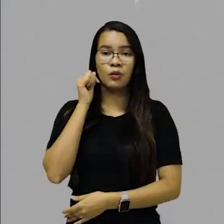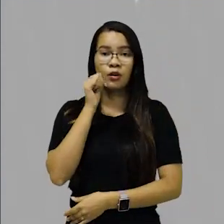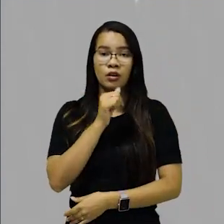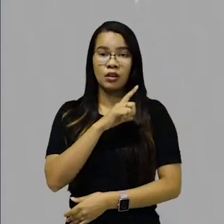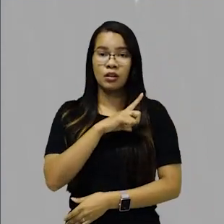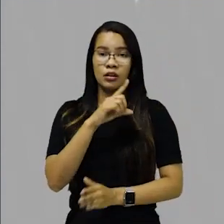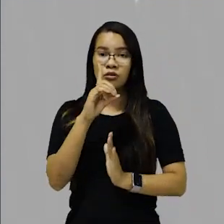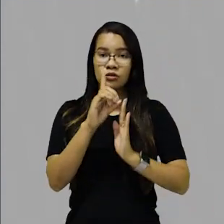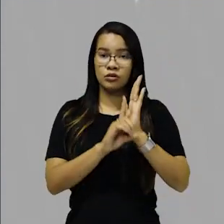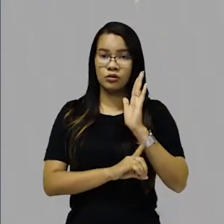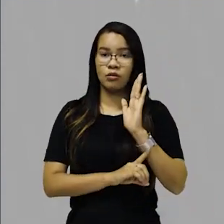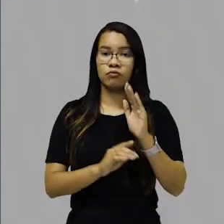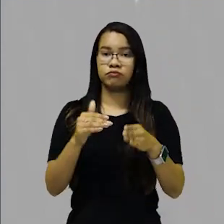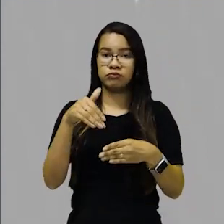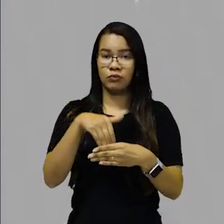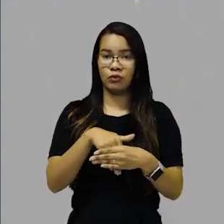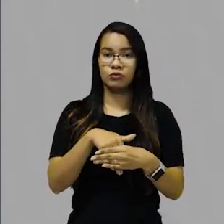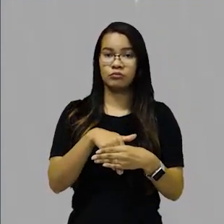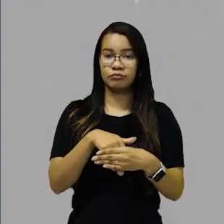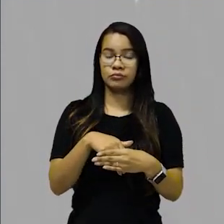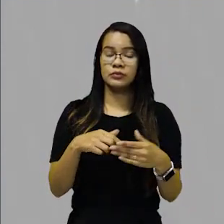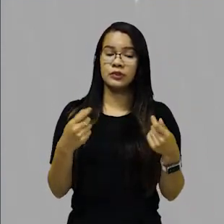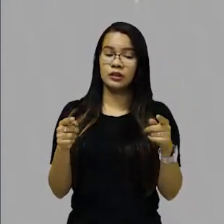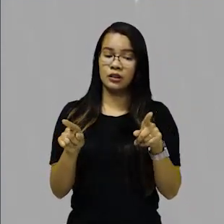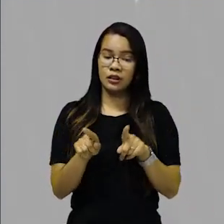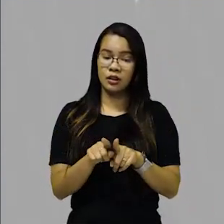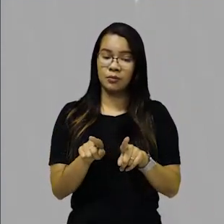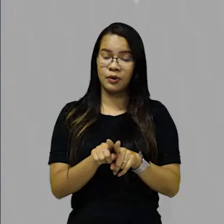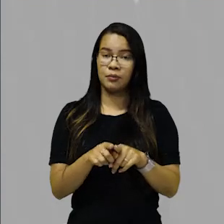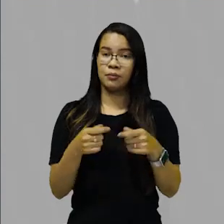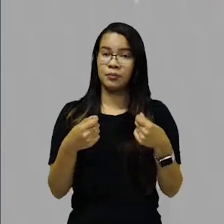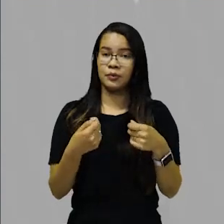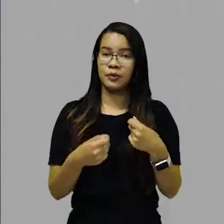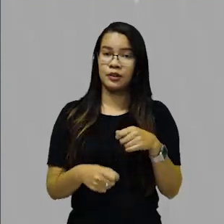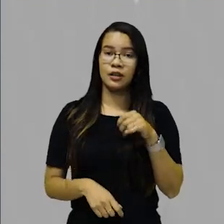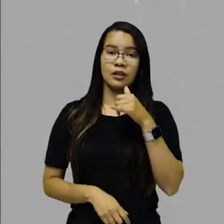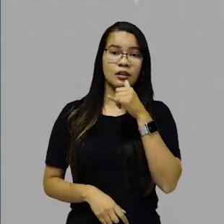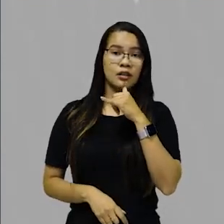voto. Para que ela pudesse, por exemplo, ter condições